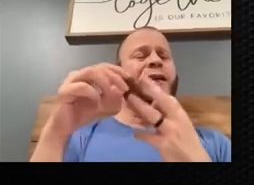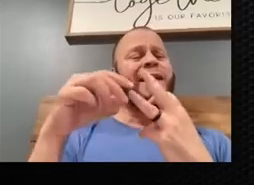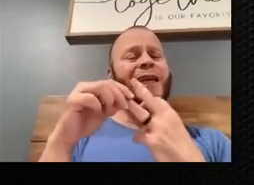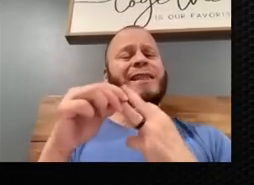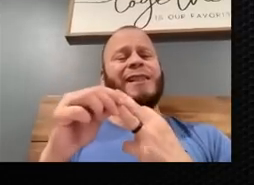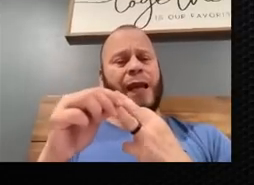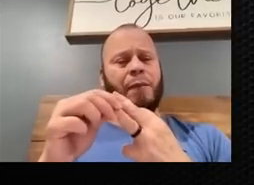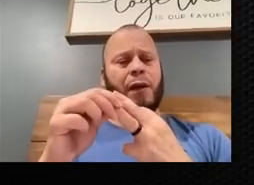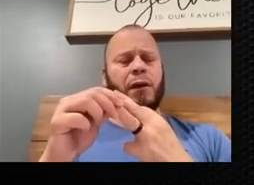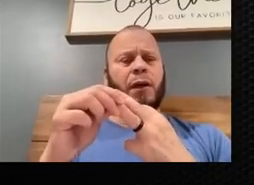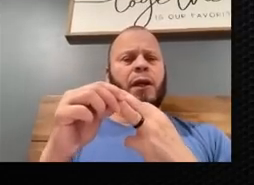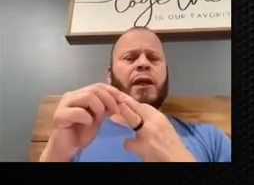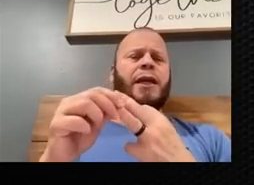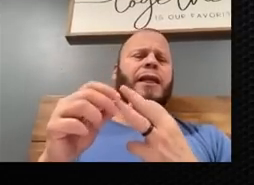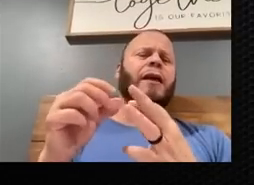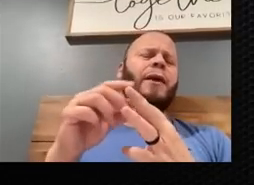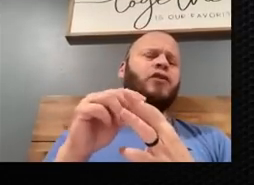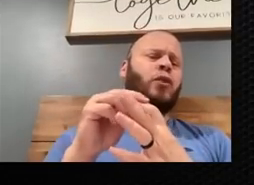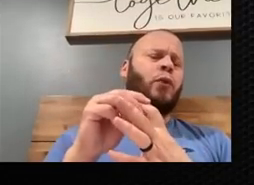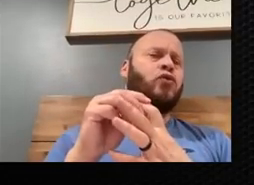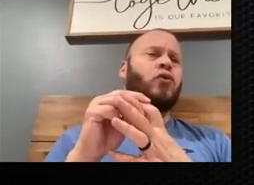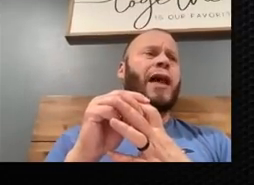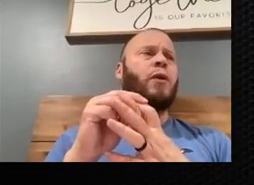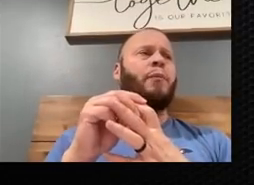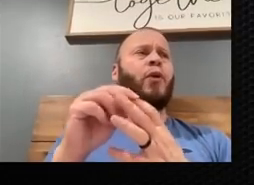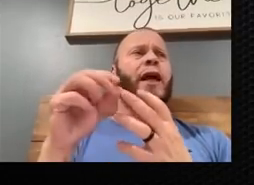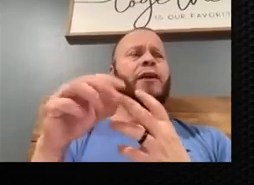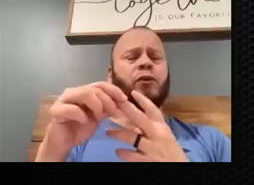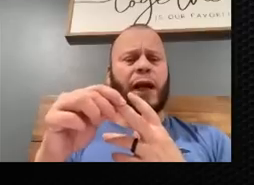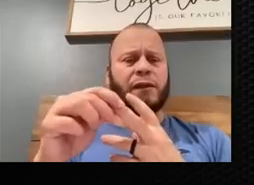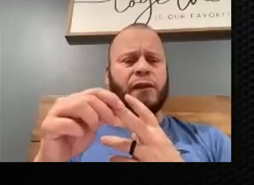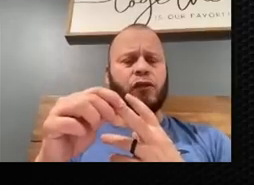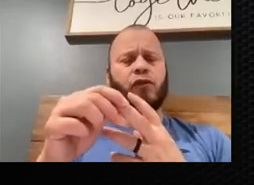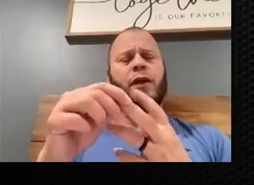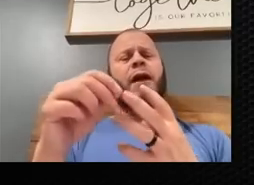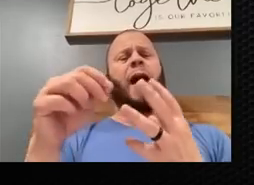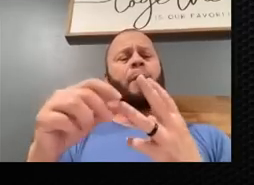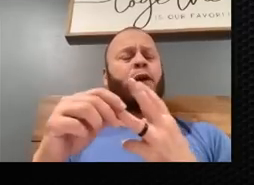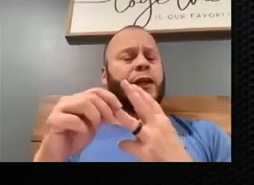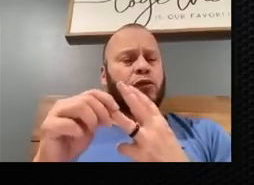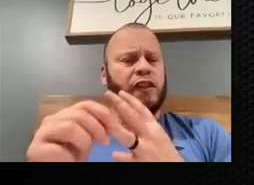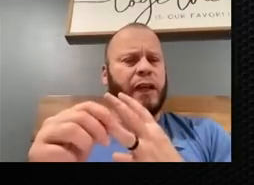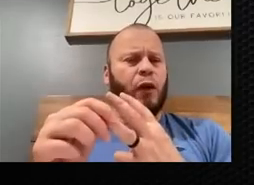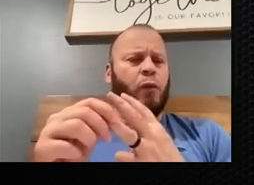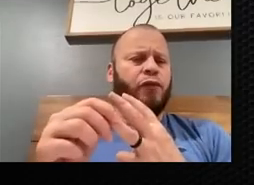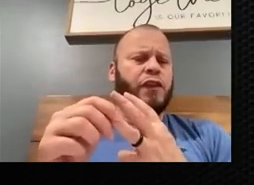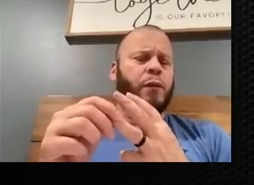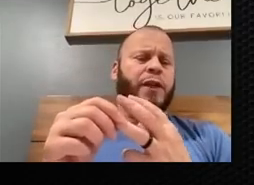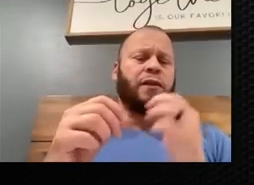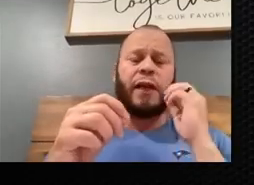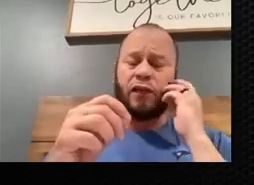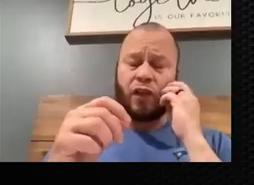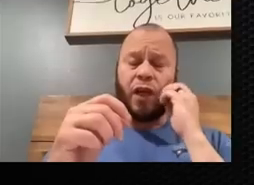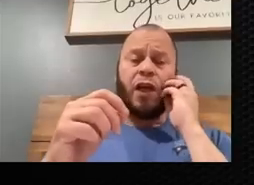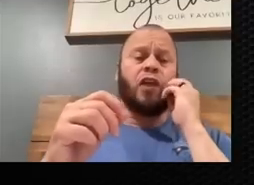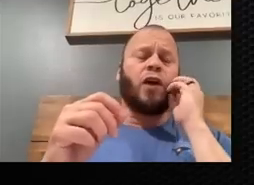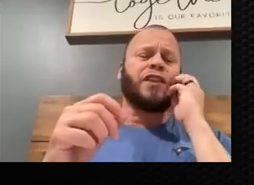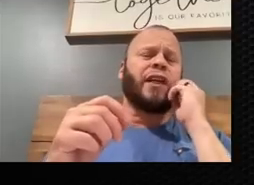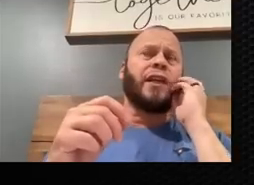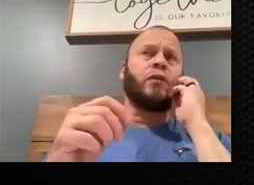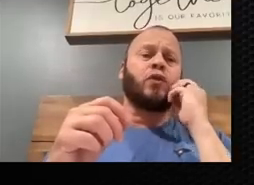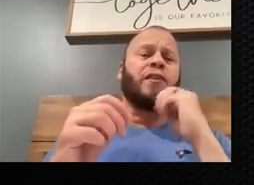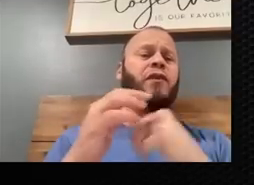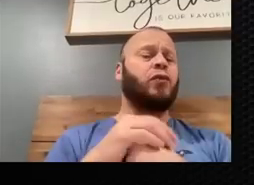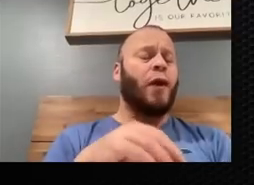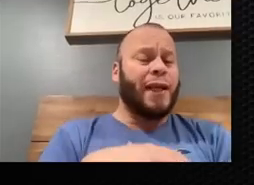Tarcísio e Zema. E claramente que o Bolsonaro apoiaria o Tarcísio, apoiaria o Zema como vice-presidente, e